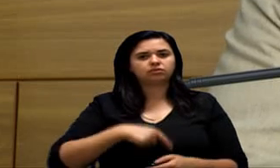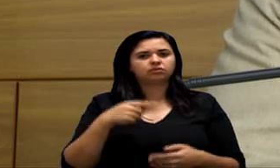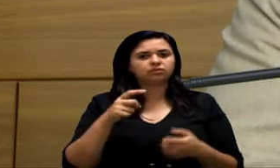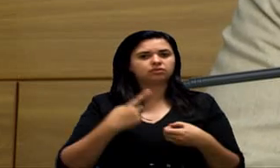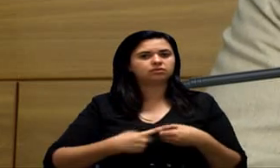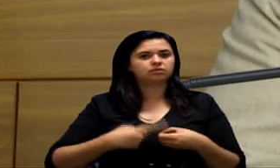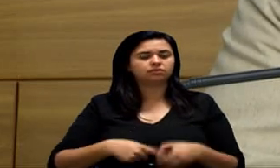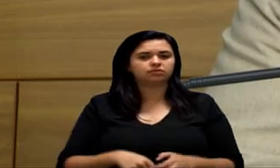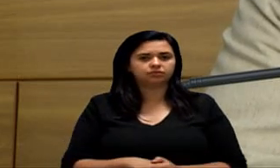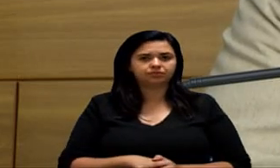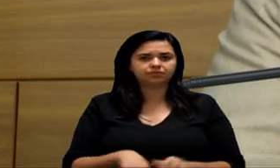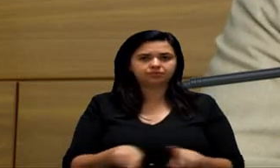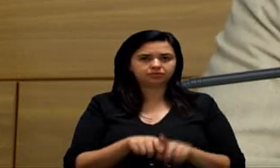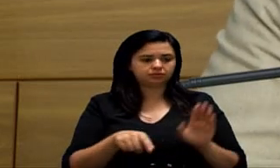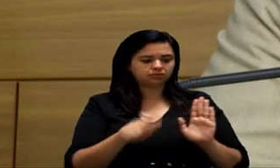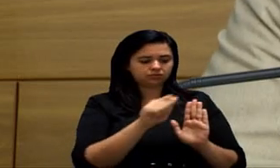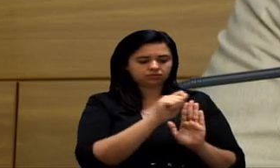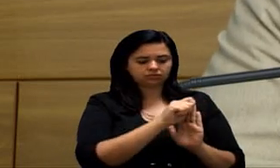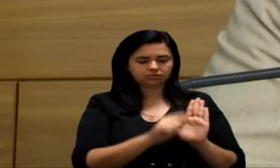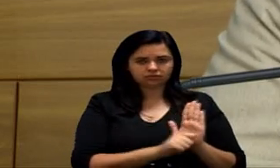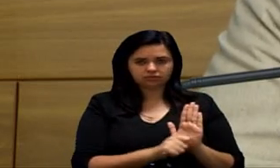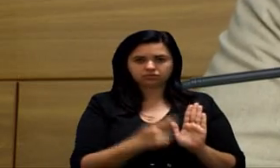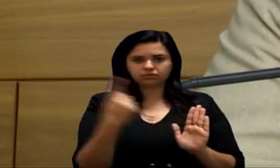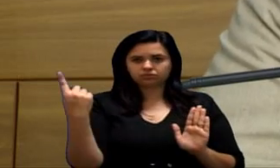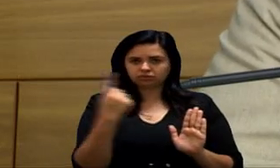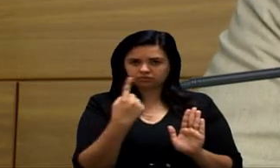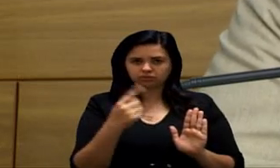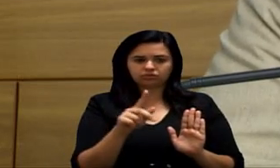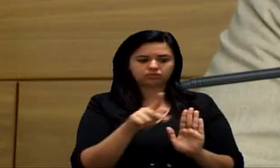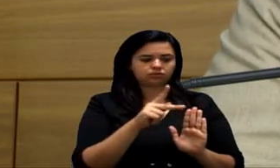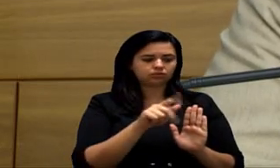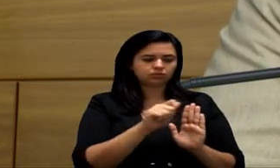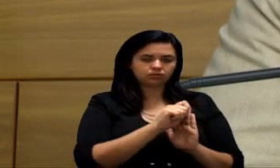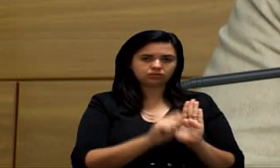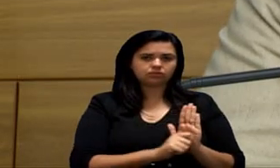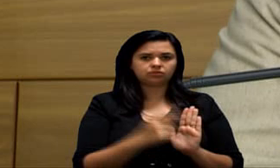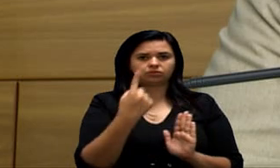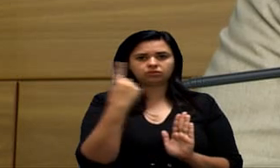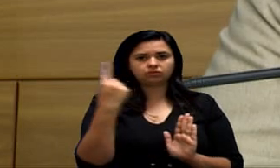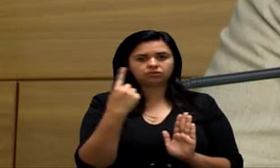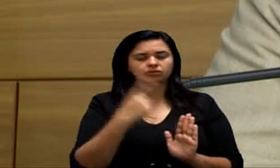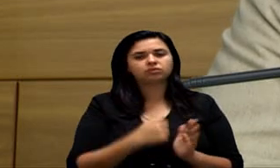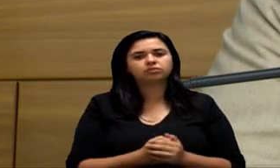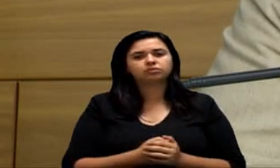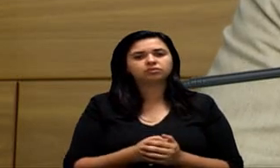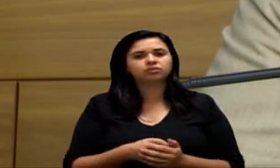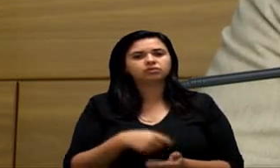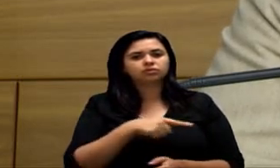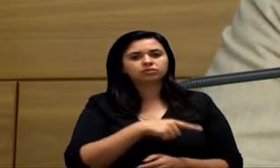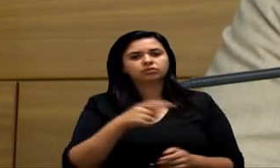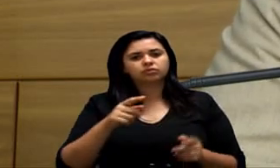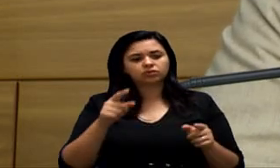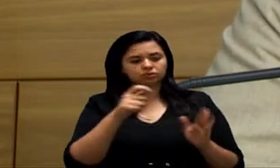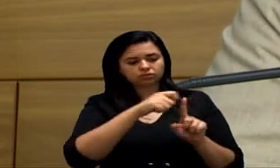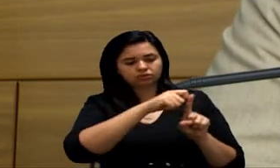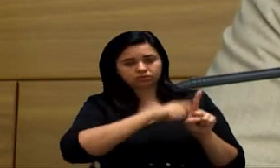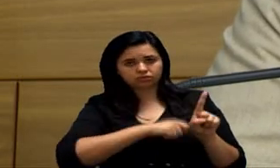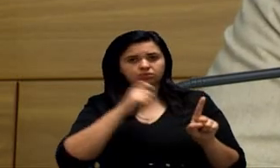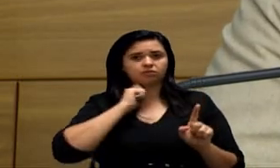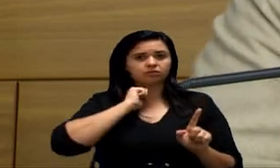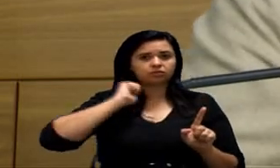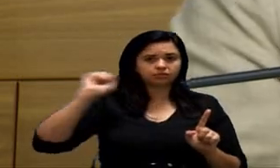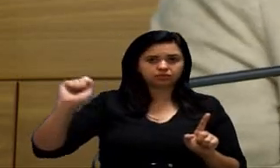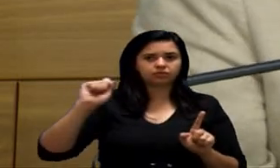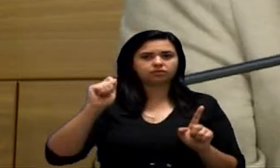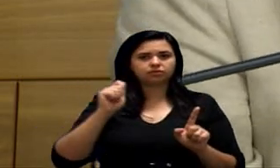único do artigo 1º da Lei número 12.510/2022, referente ao mês de abril de